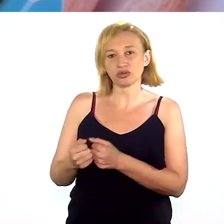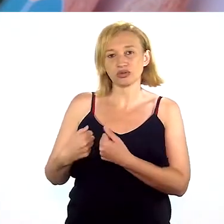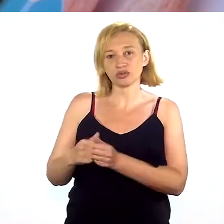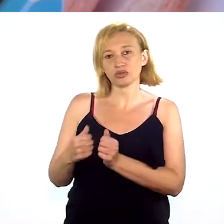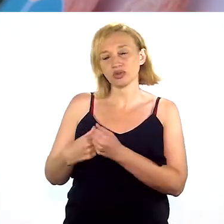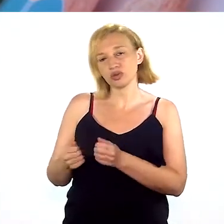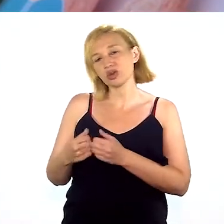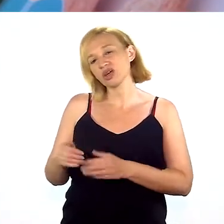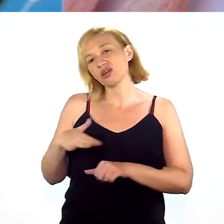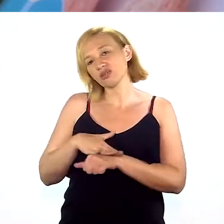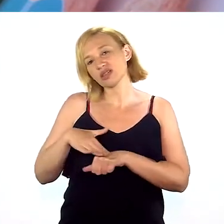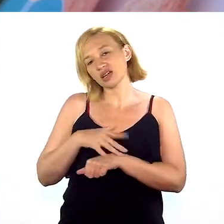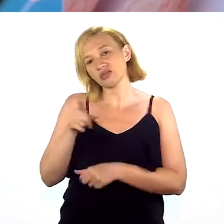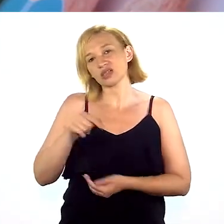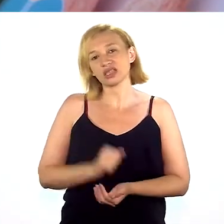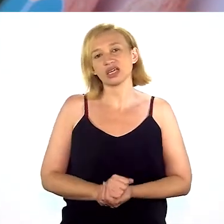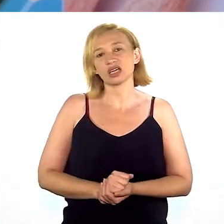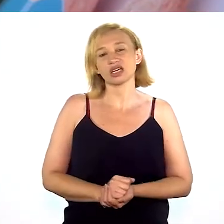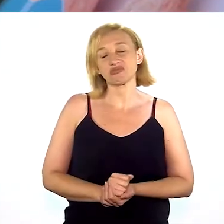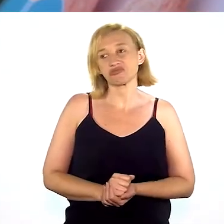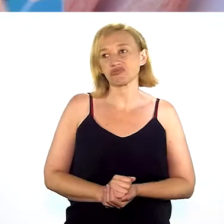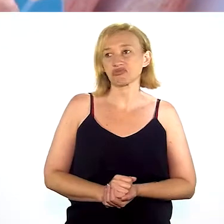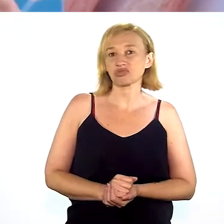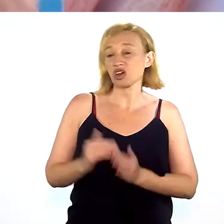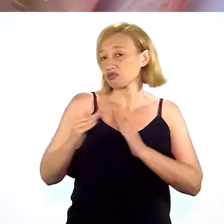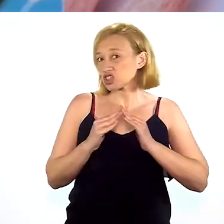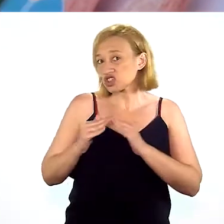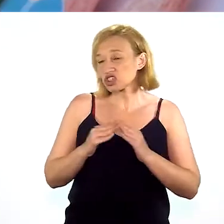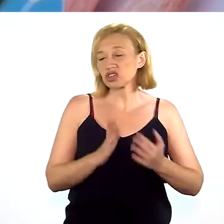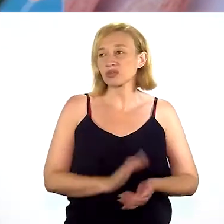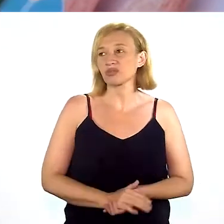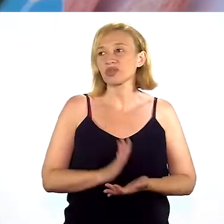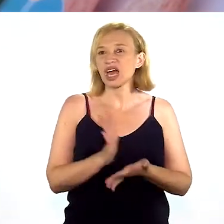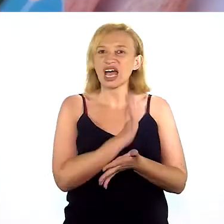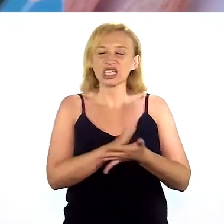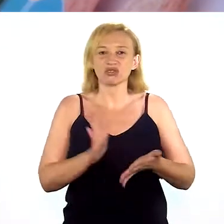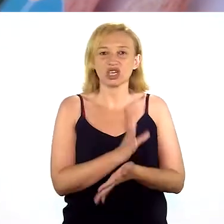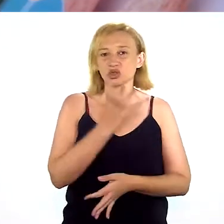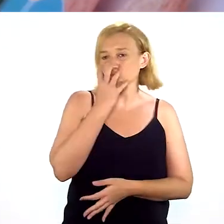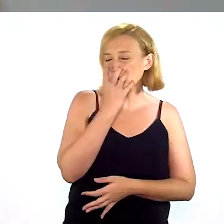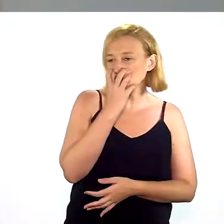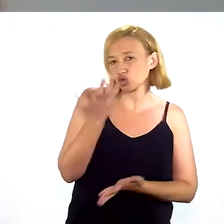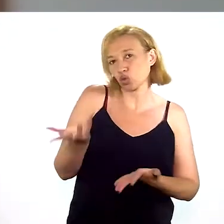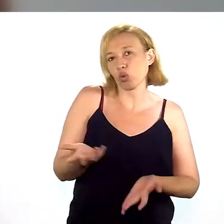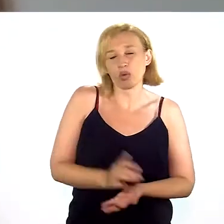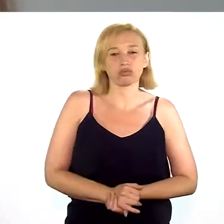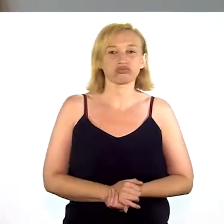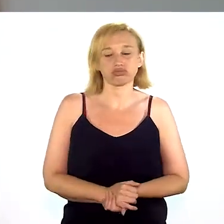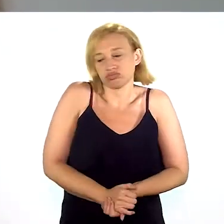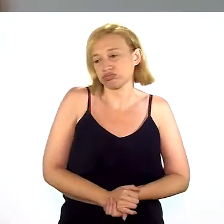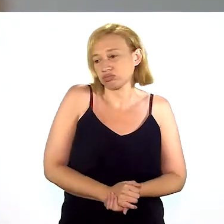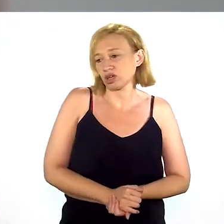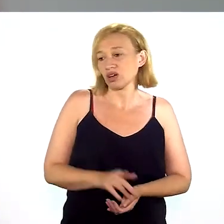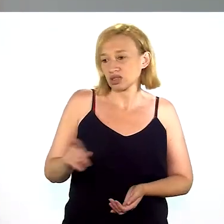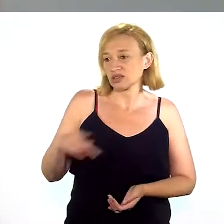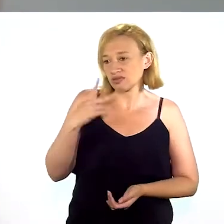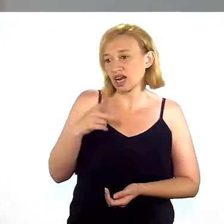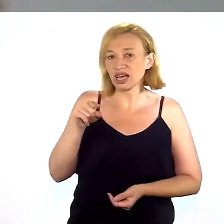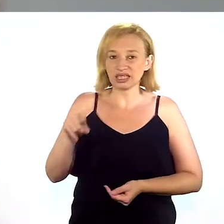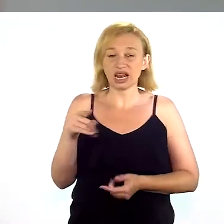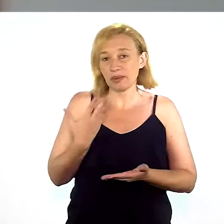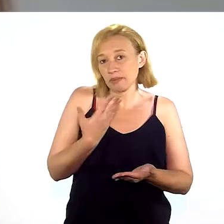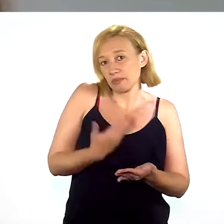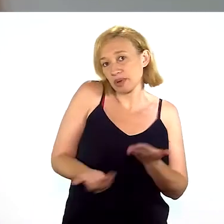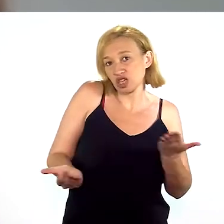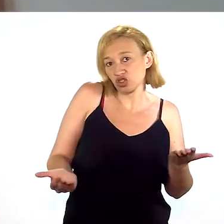ponto de ônibus e vai falar alguma coisa, enfim, um vizinho, às vezes um animal, um bichinho, né? Você falou que